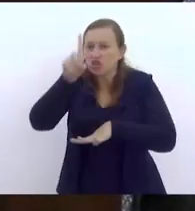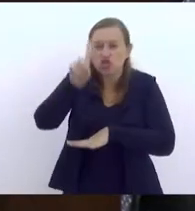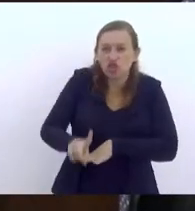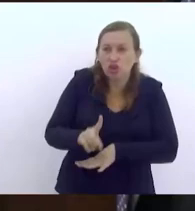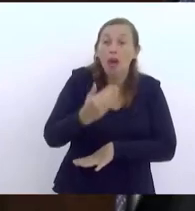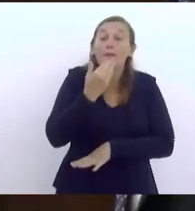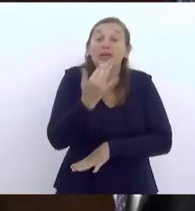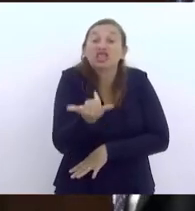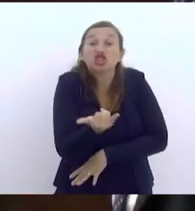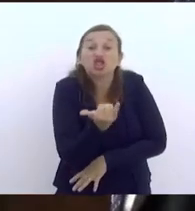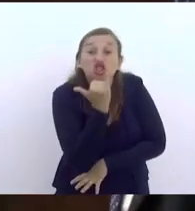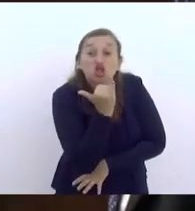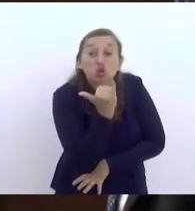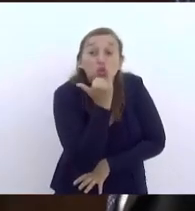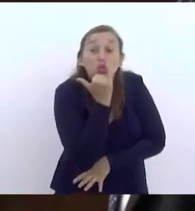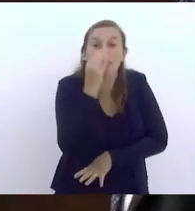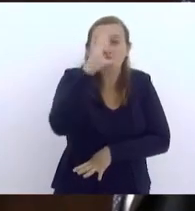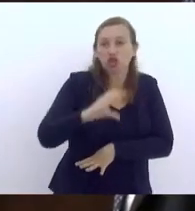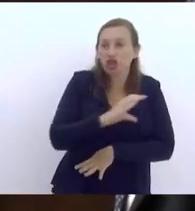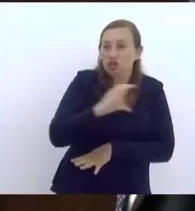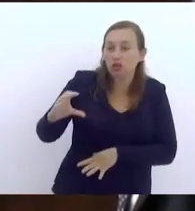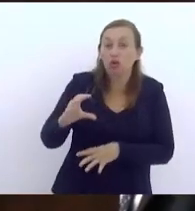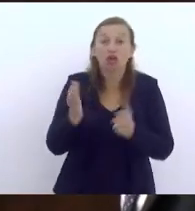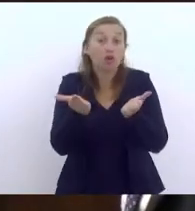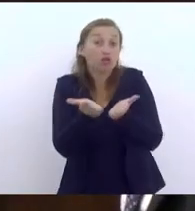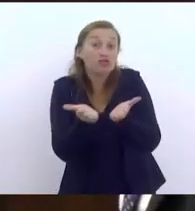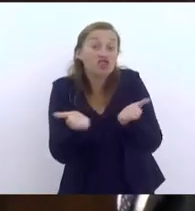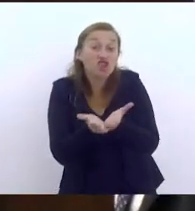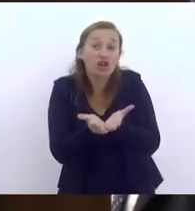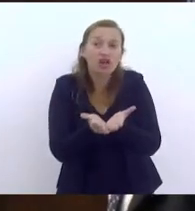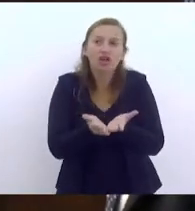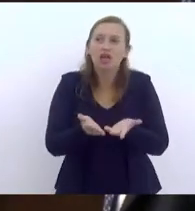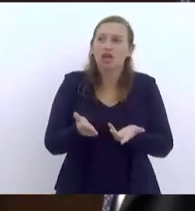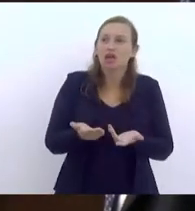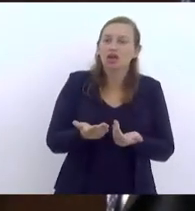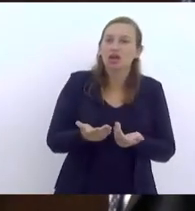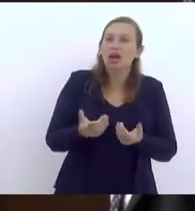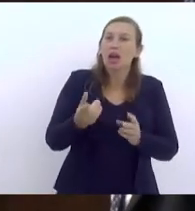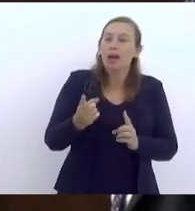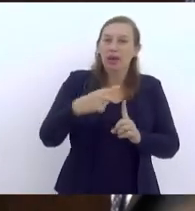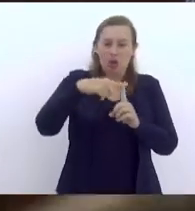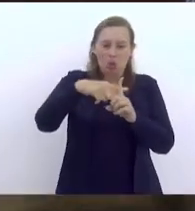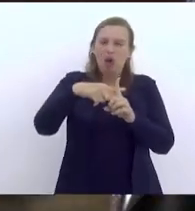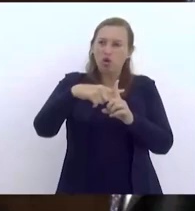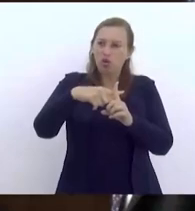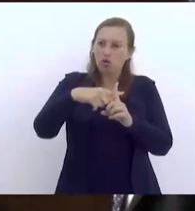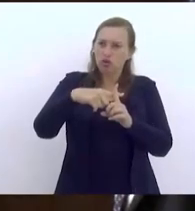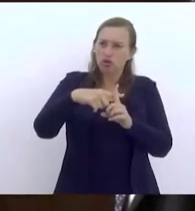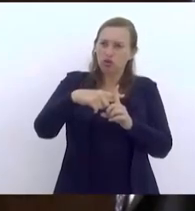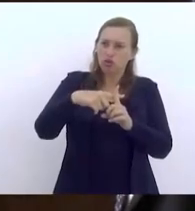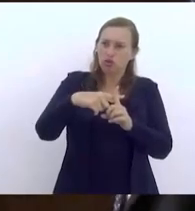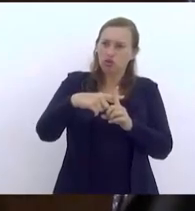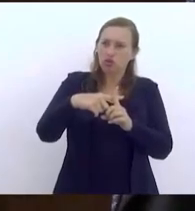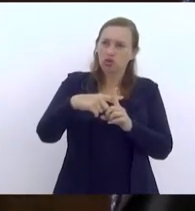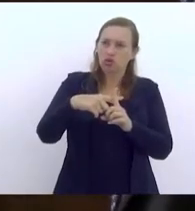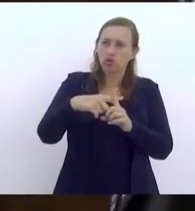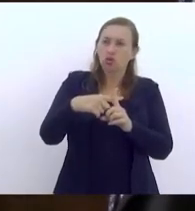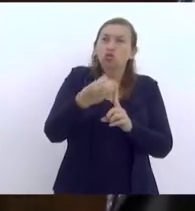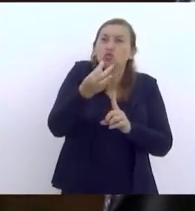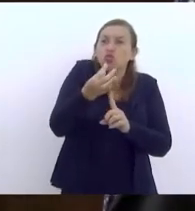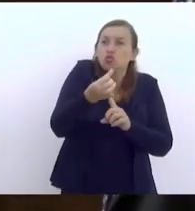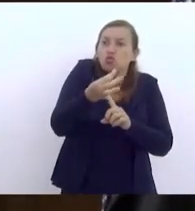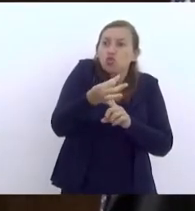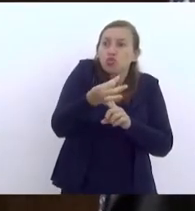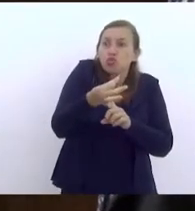pedir perdão aos católicos, aos evangélicos, por pegarem uma cruz e colocarem num lugar indevido. Não vem